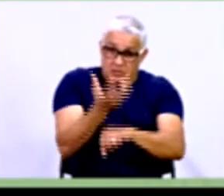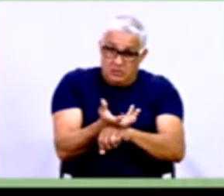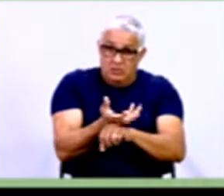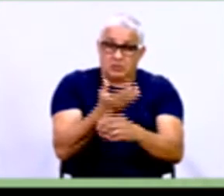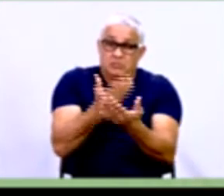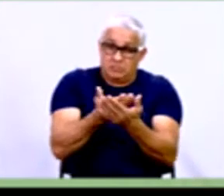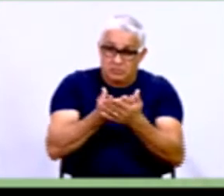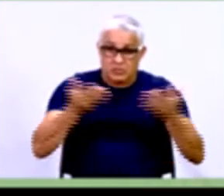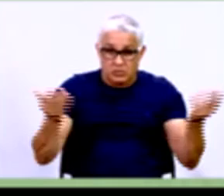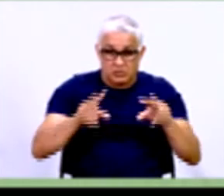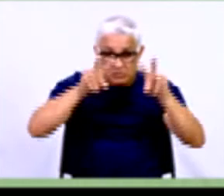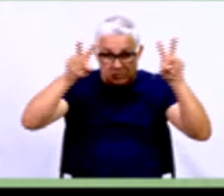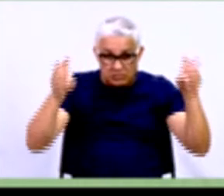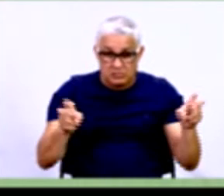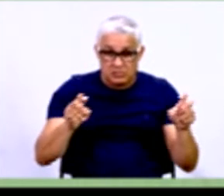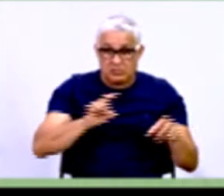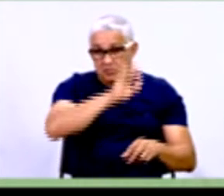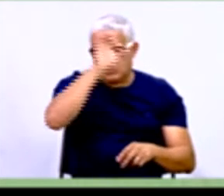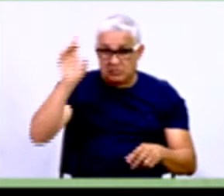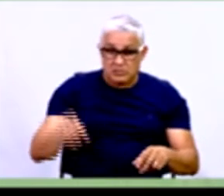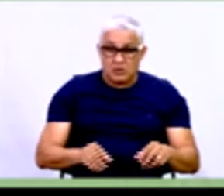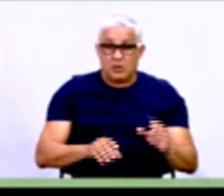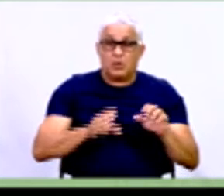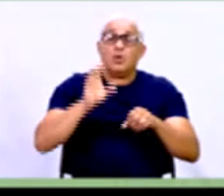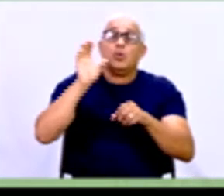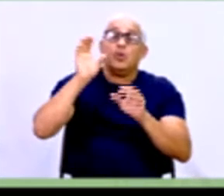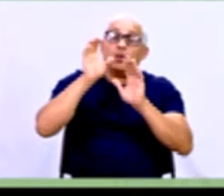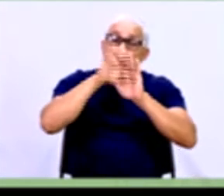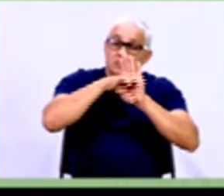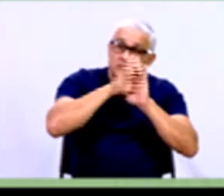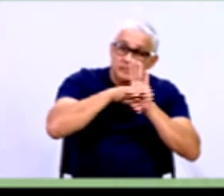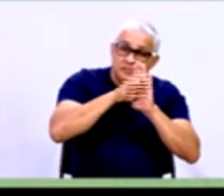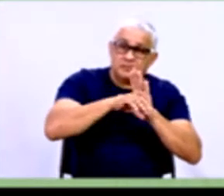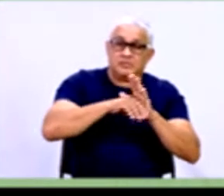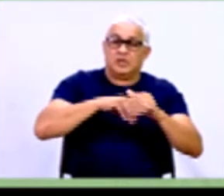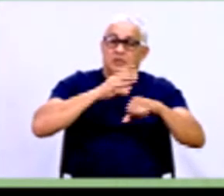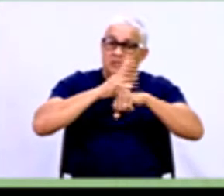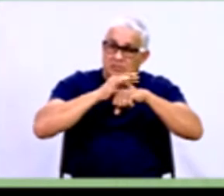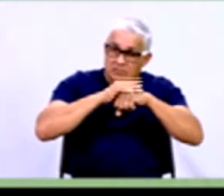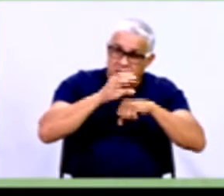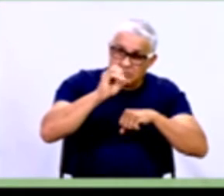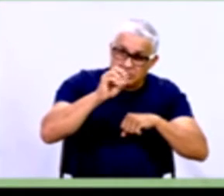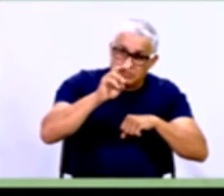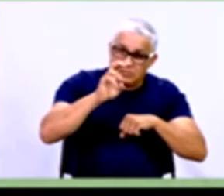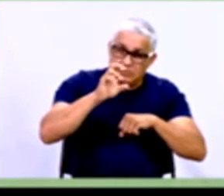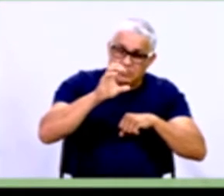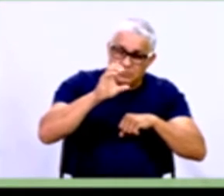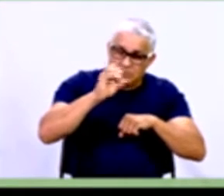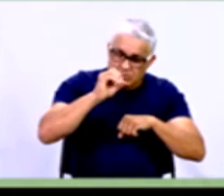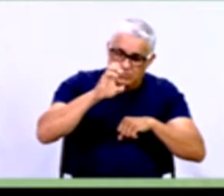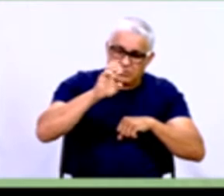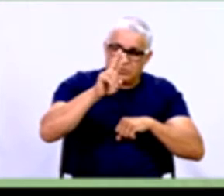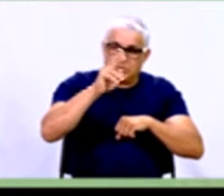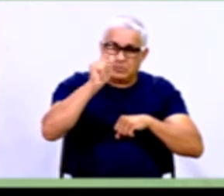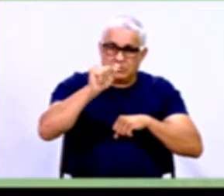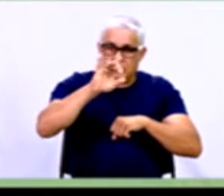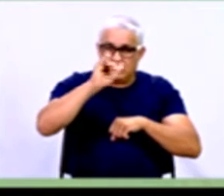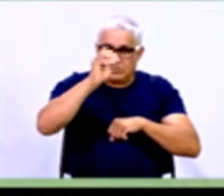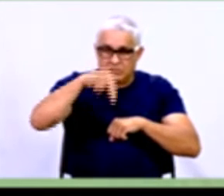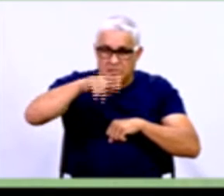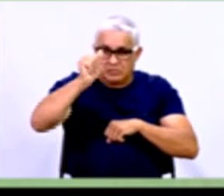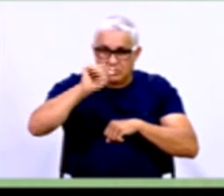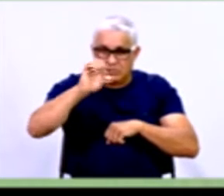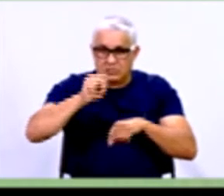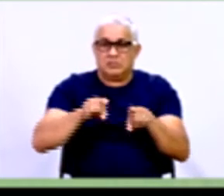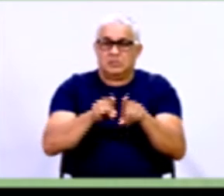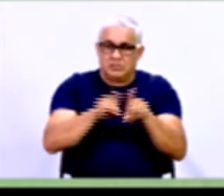com conceituações. Né? No primeiro momento nós vamos conceituar doenças ocupacionais, acidentes de trabalho. Um outro objetivo